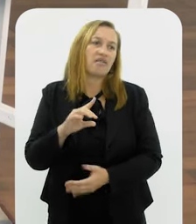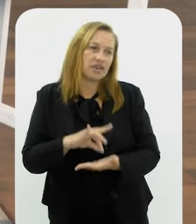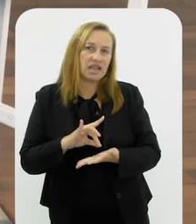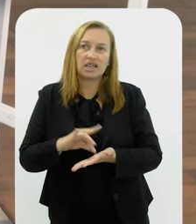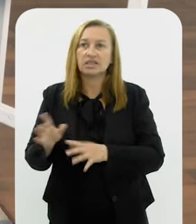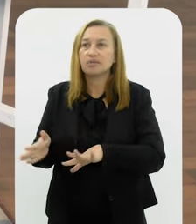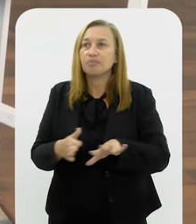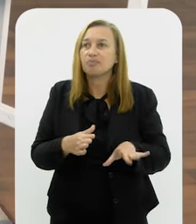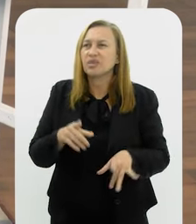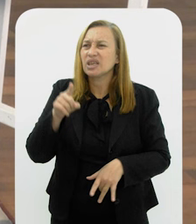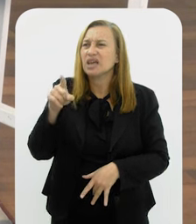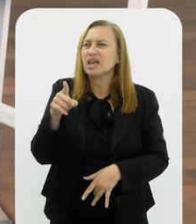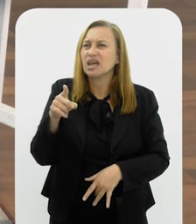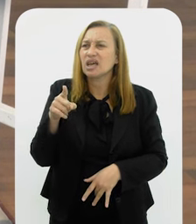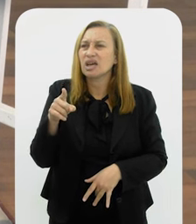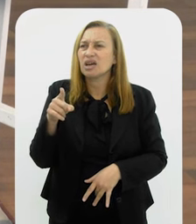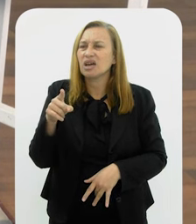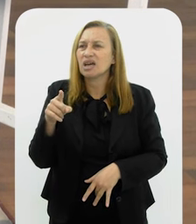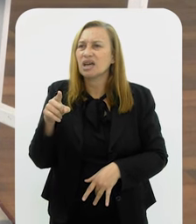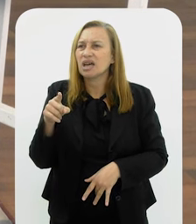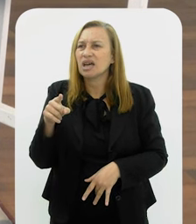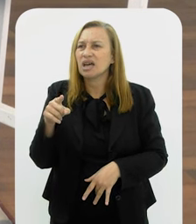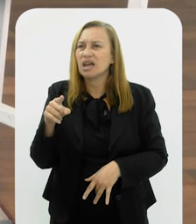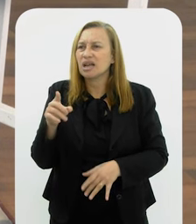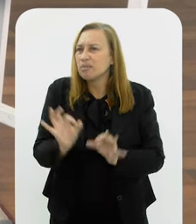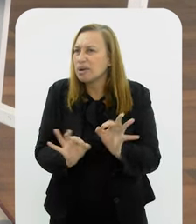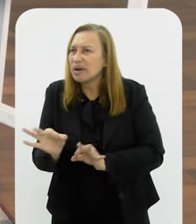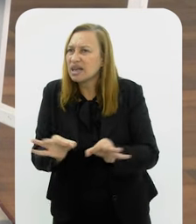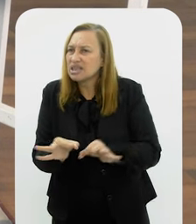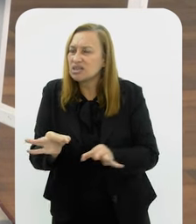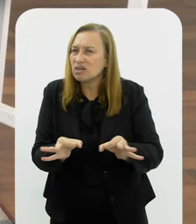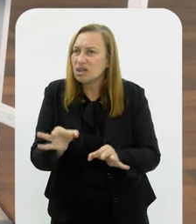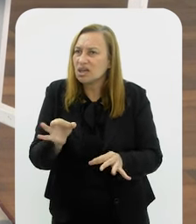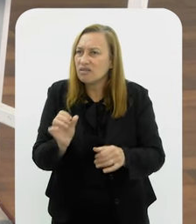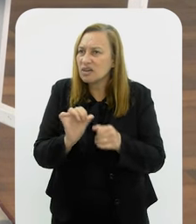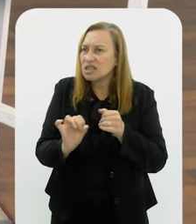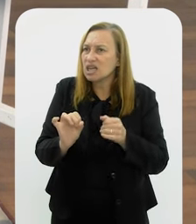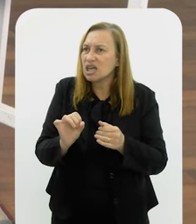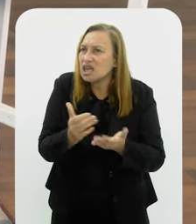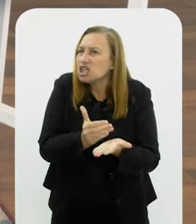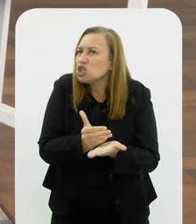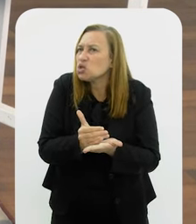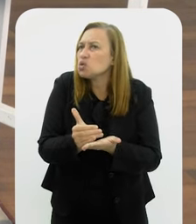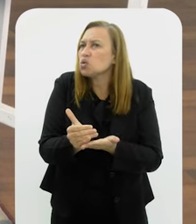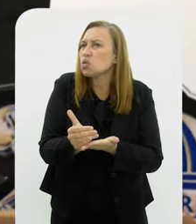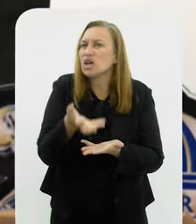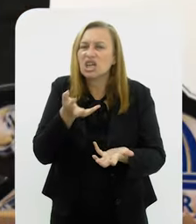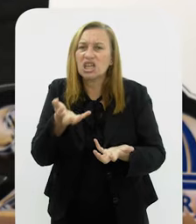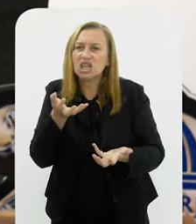né? E aquela super marcação, ele. Aquela marcação que a gente fazia, ele começou,